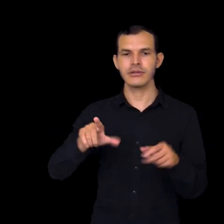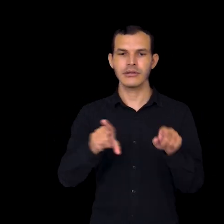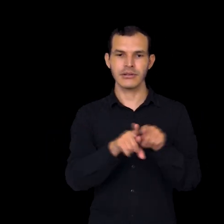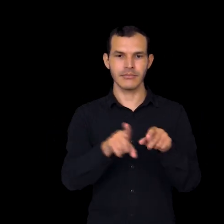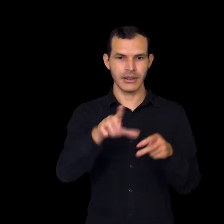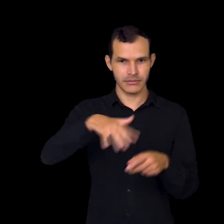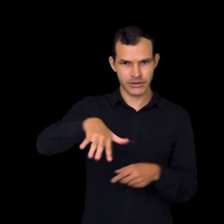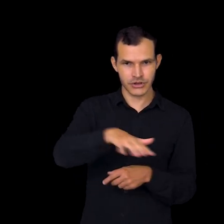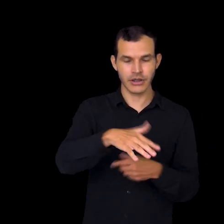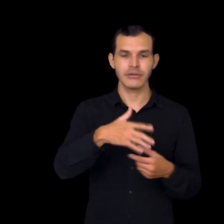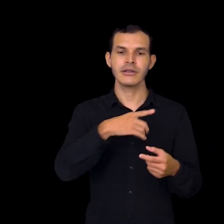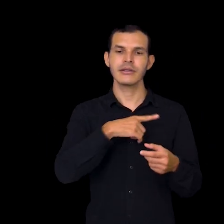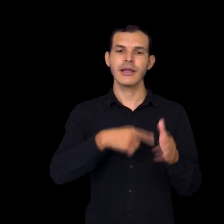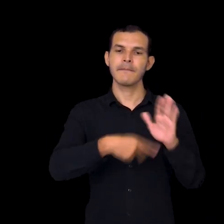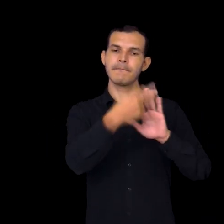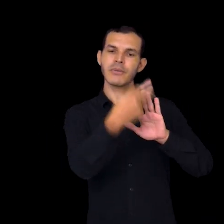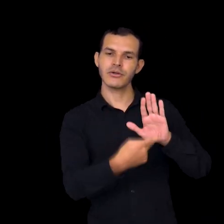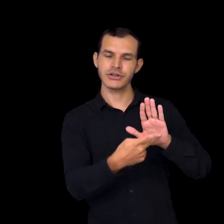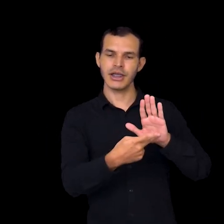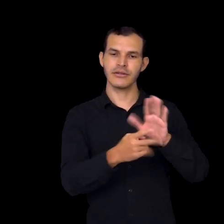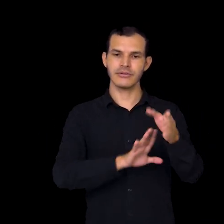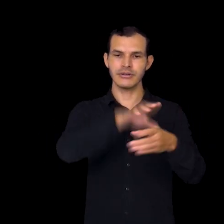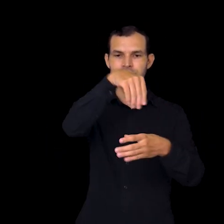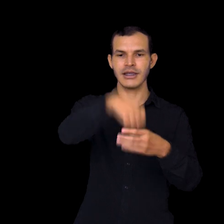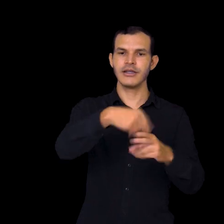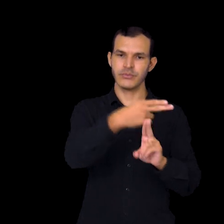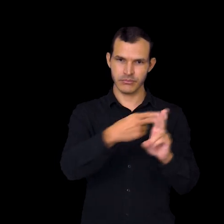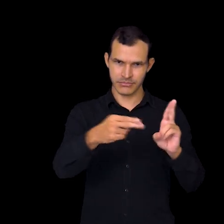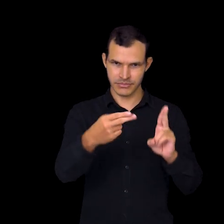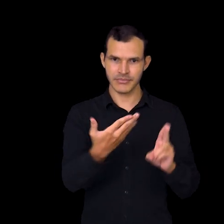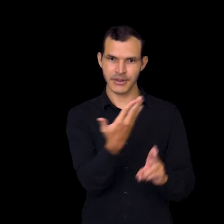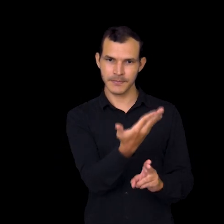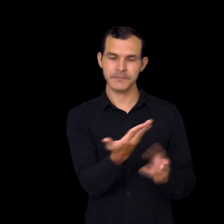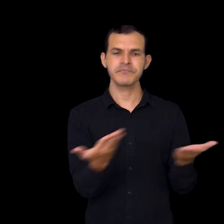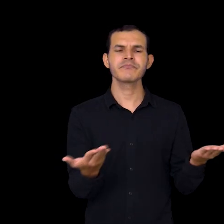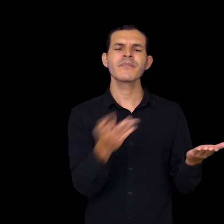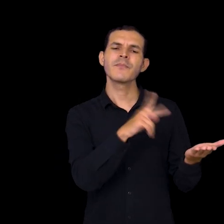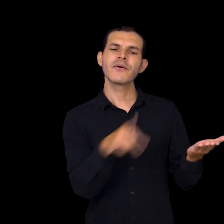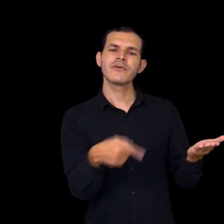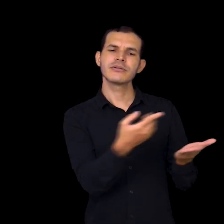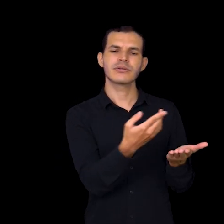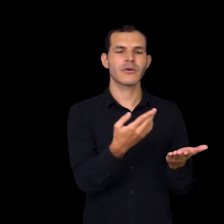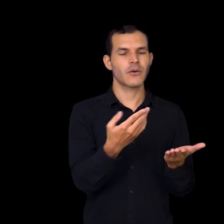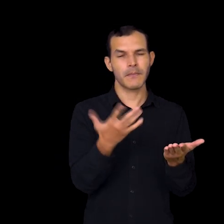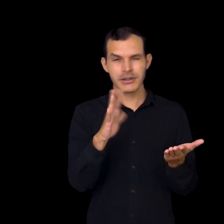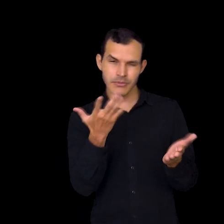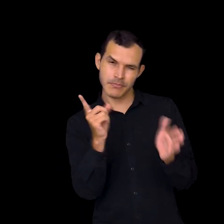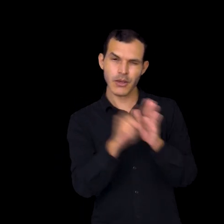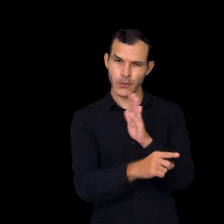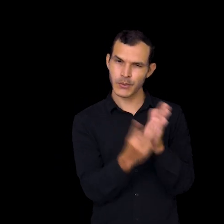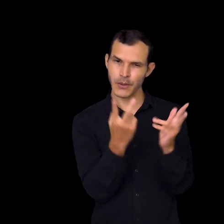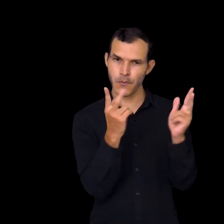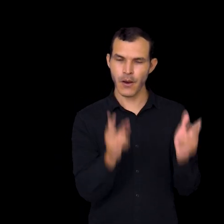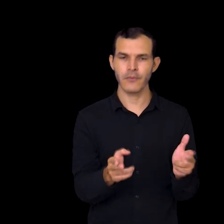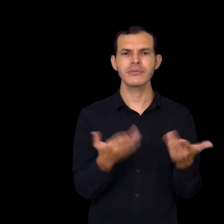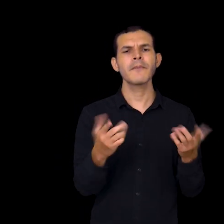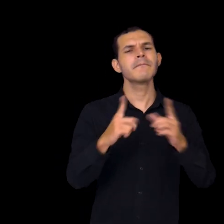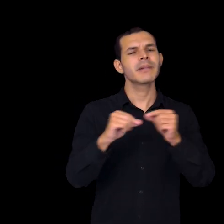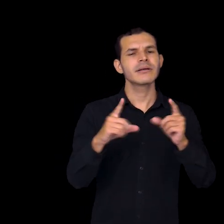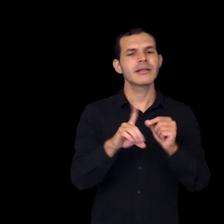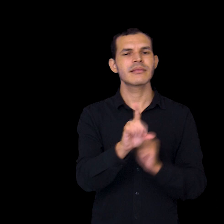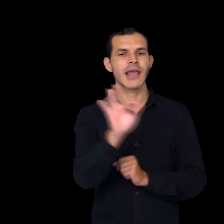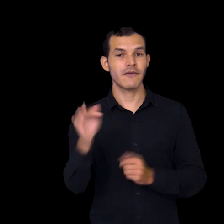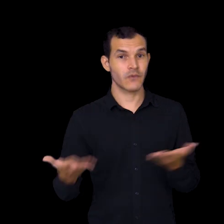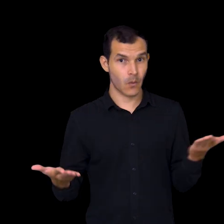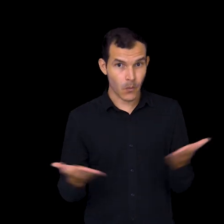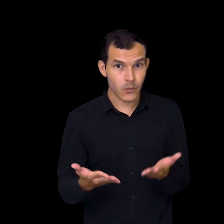coisas, no projeto Outras Brasílias da Universidade de Brasília. Professor, mais ou menos a mesma pergunta. Brasília, o